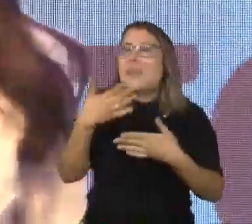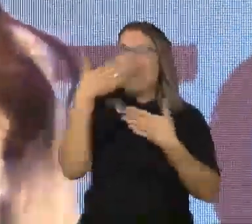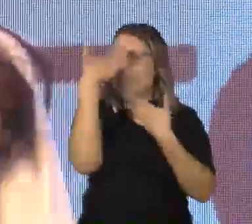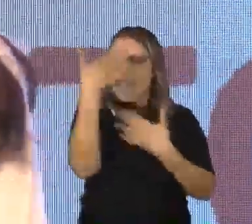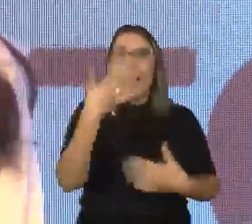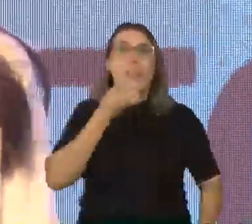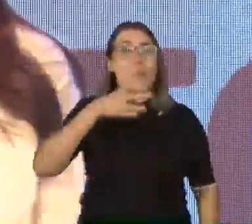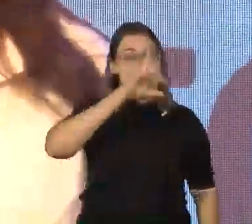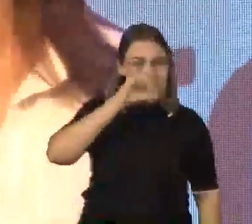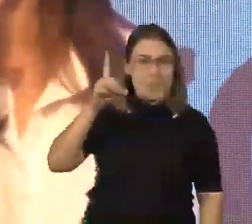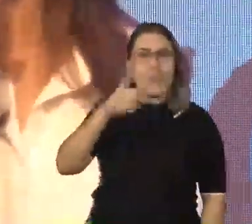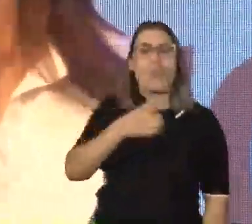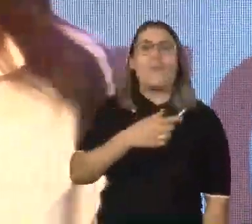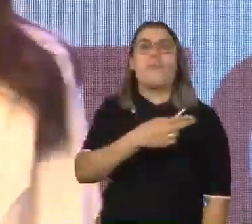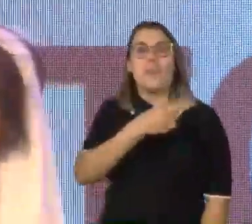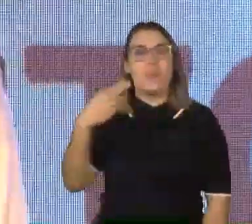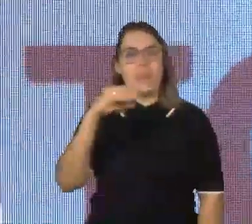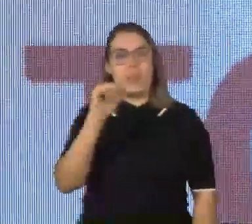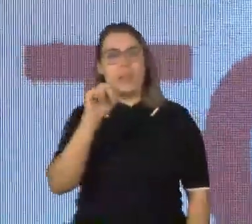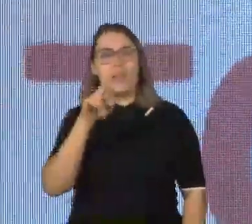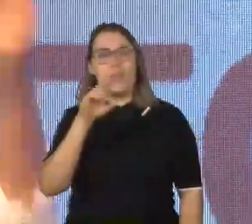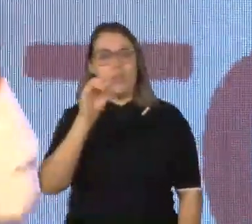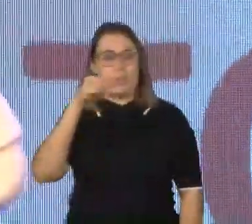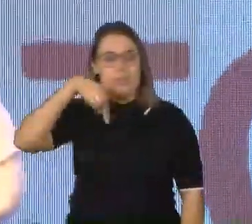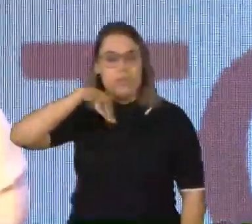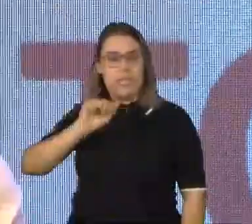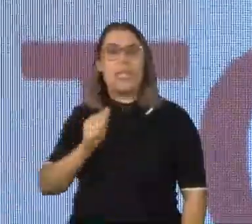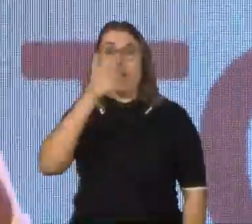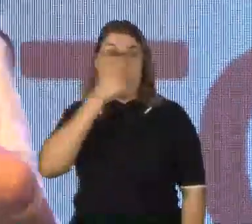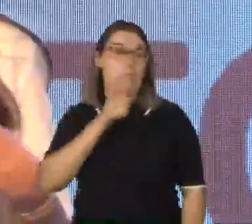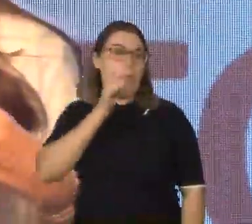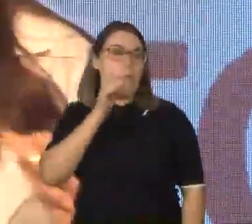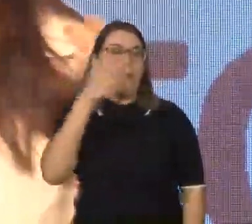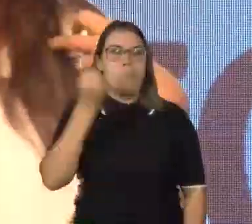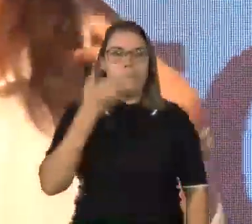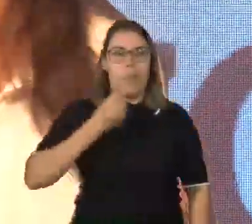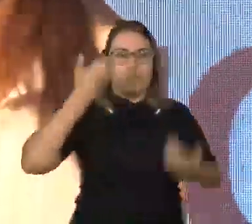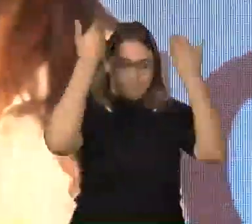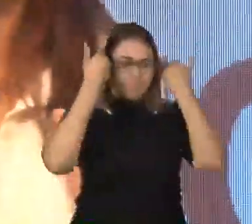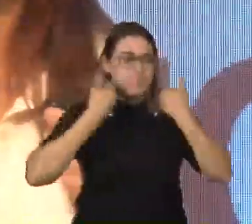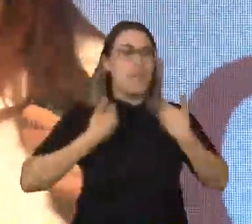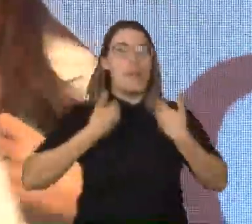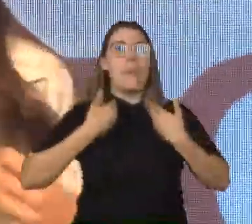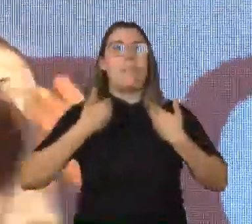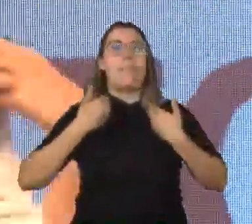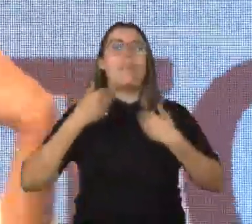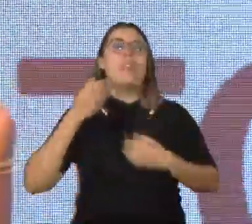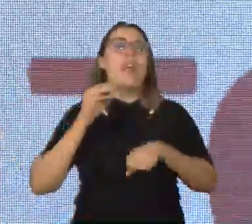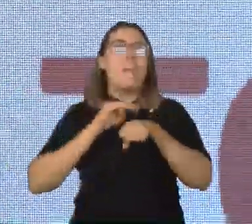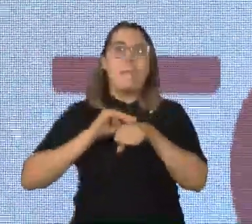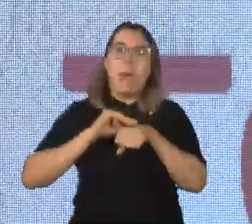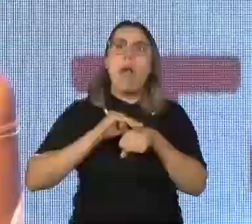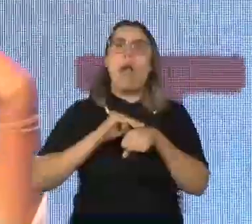dia. Eu sou Carolina Videira, uma mulher branca. Tenho cabelos castanhos, compridos, levemente cacheados.